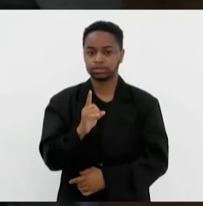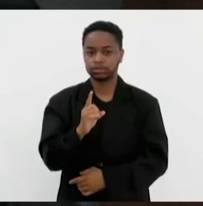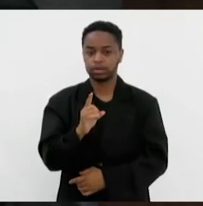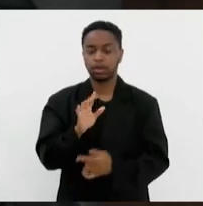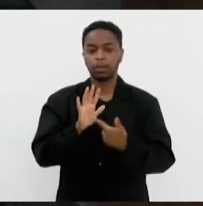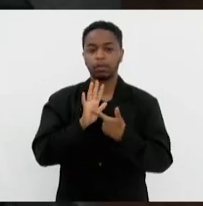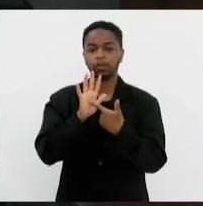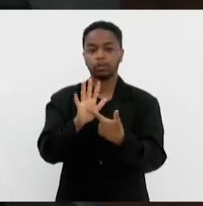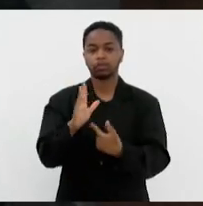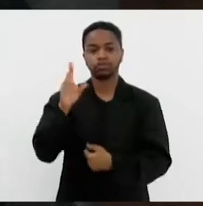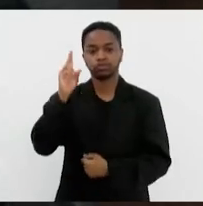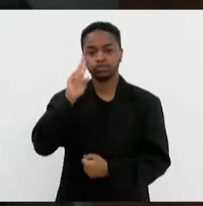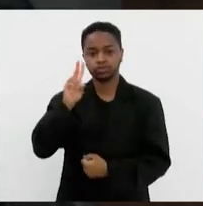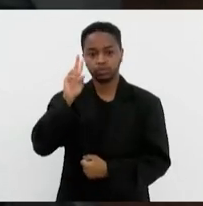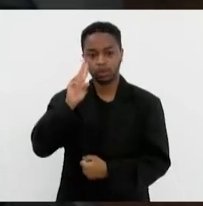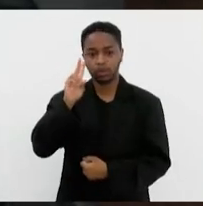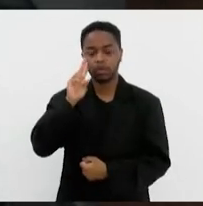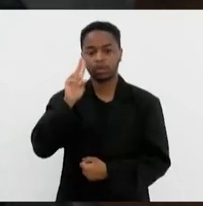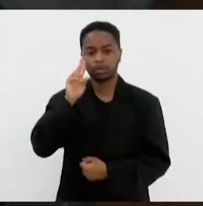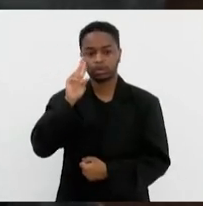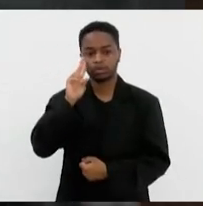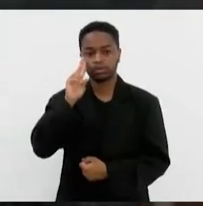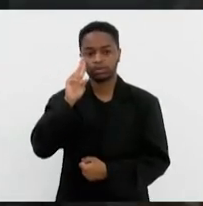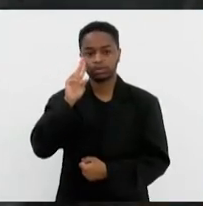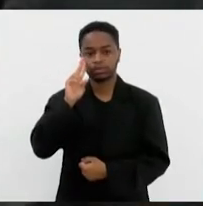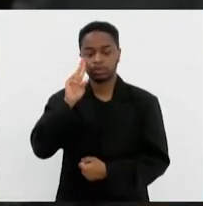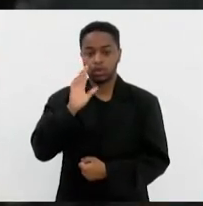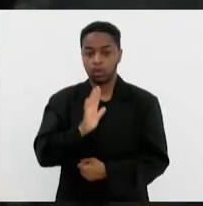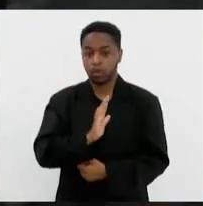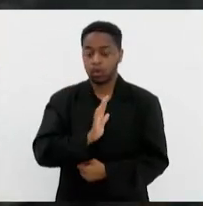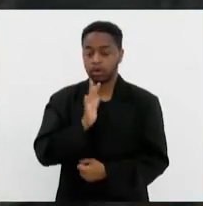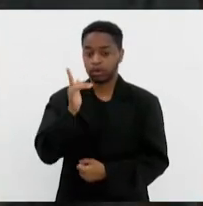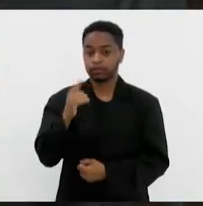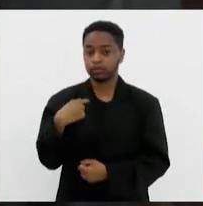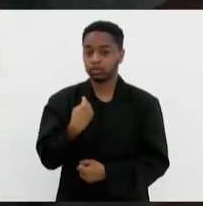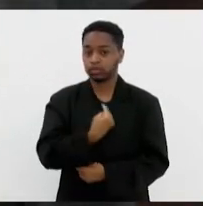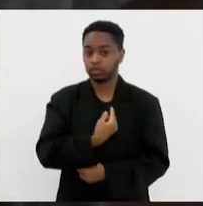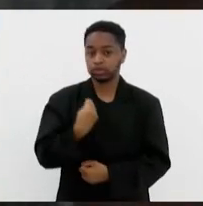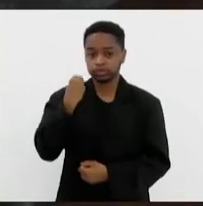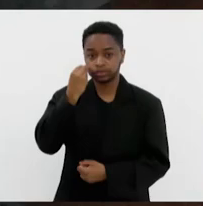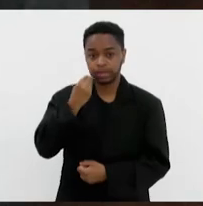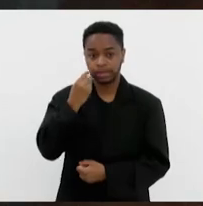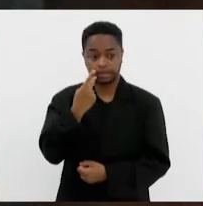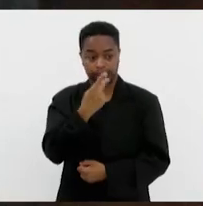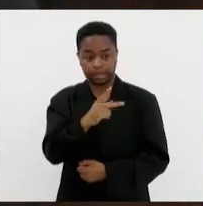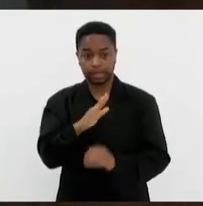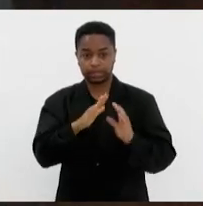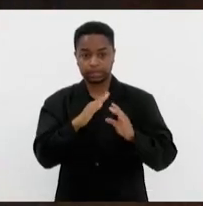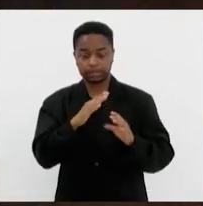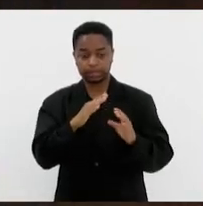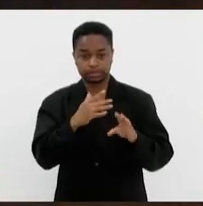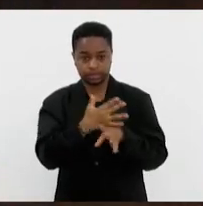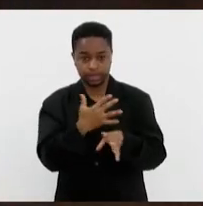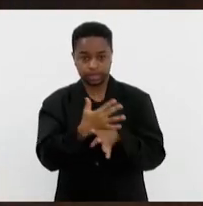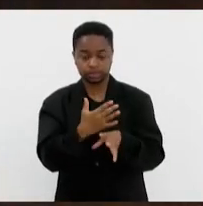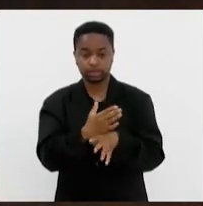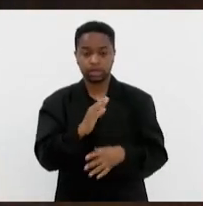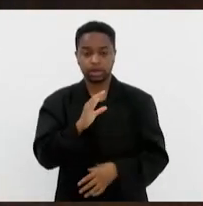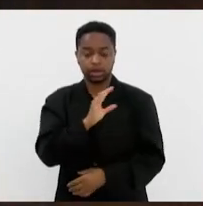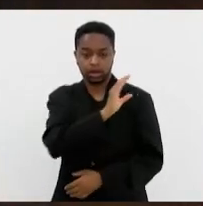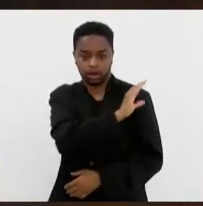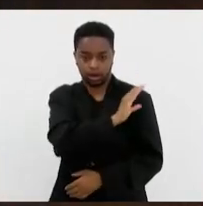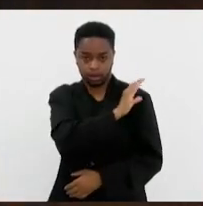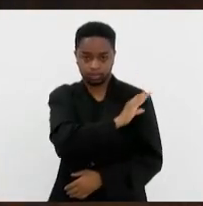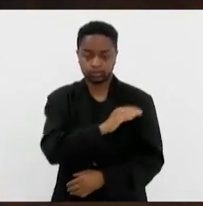história macabra que nós presenciamos lá na sua cidade, presidente, de Campos,